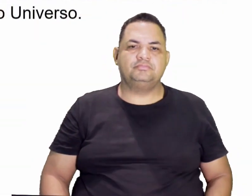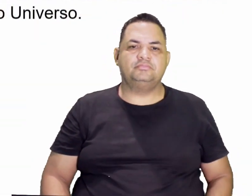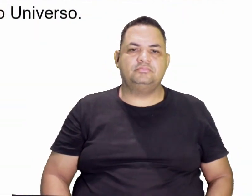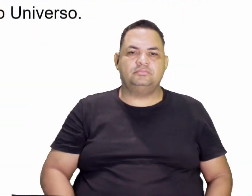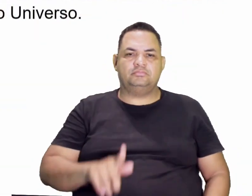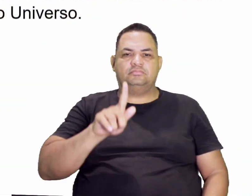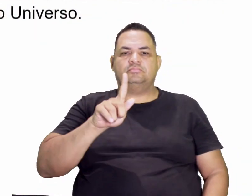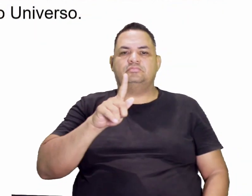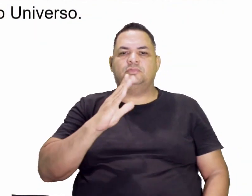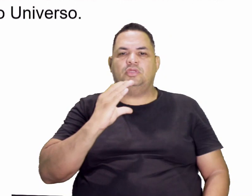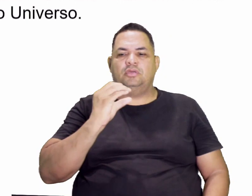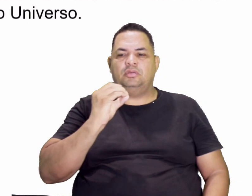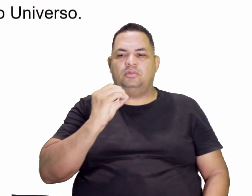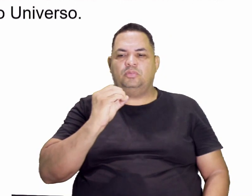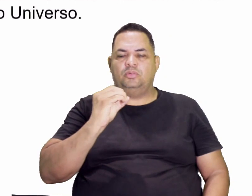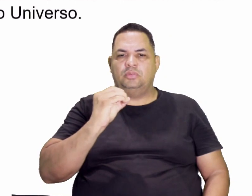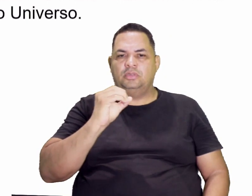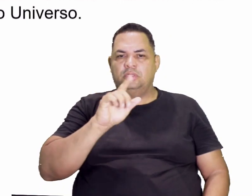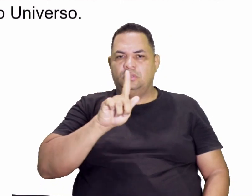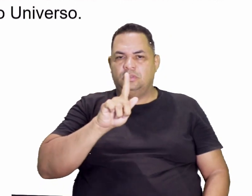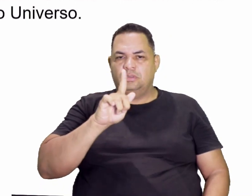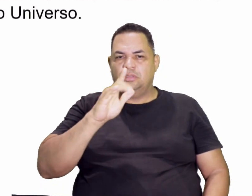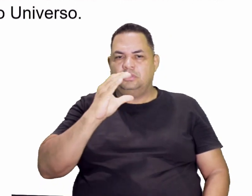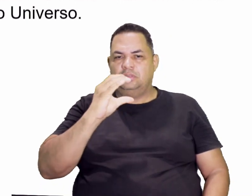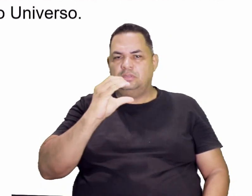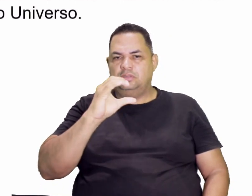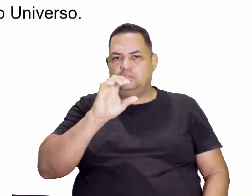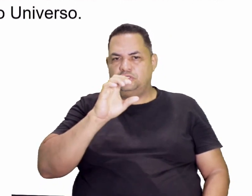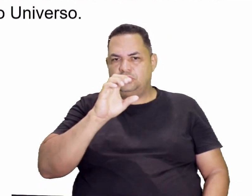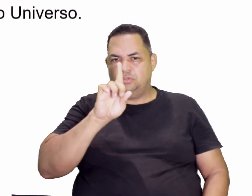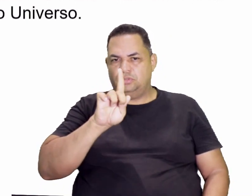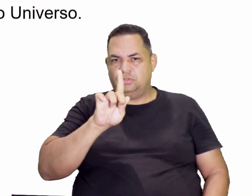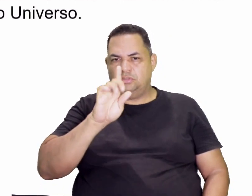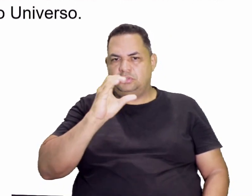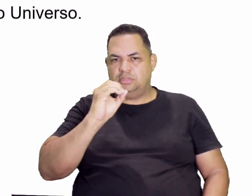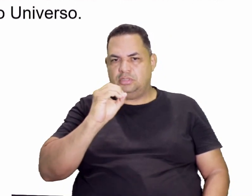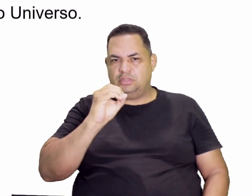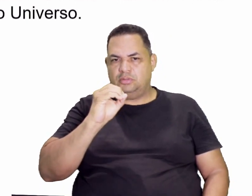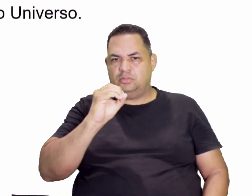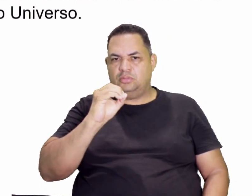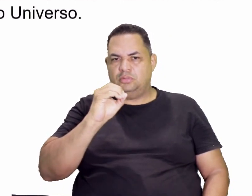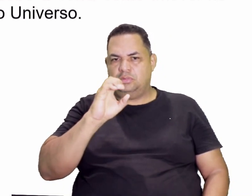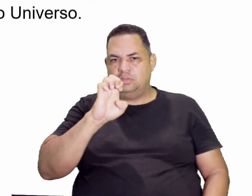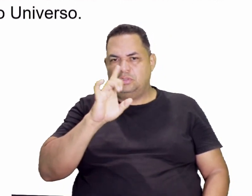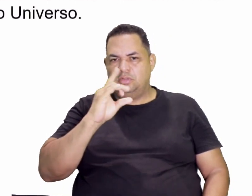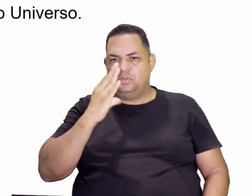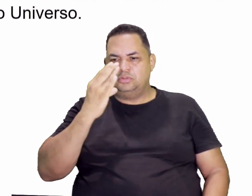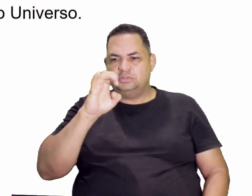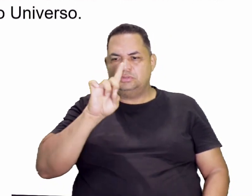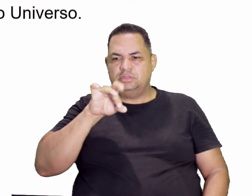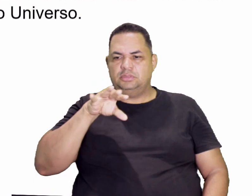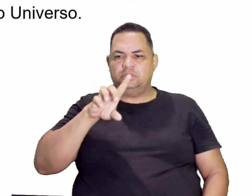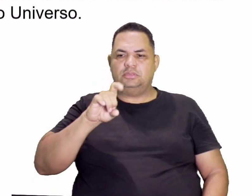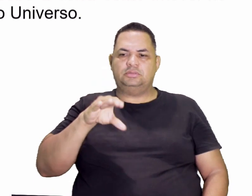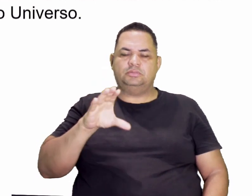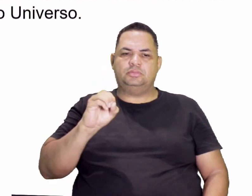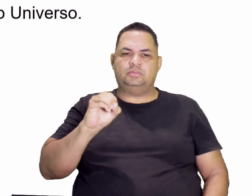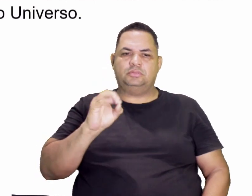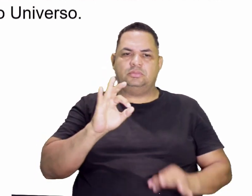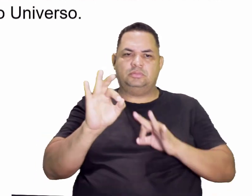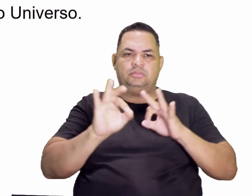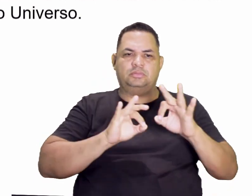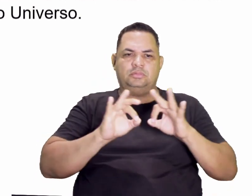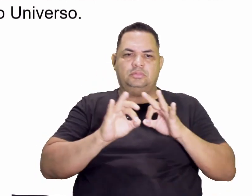do geocentrismo. Tá aqui uma figura, uma imagem. Inclusive, essa imagem, galera, foi criada